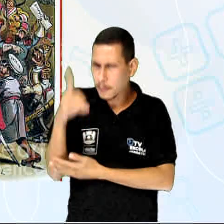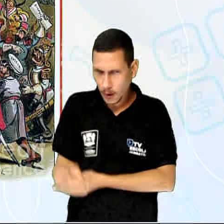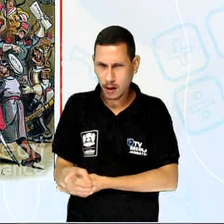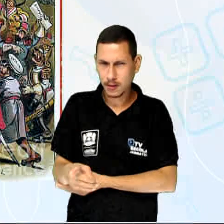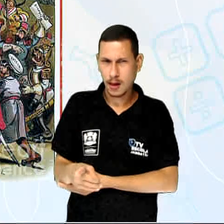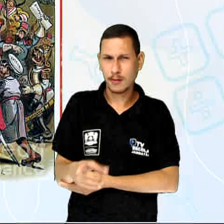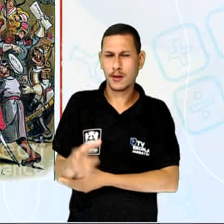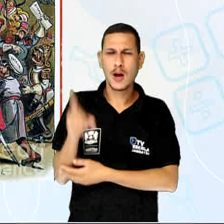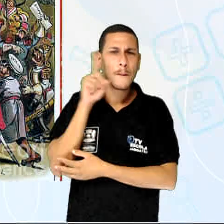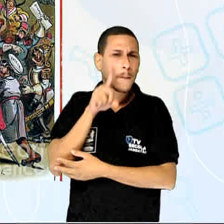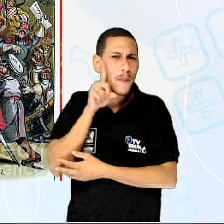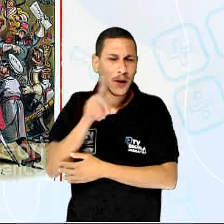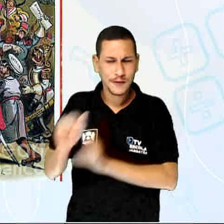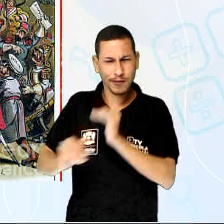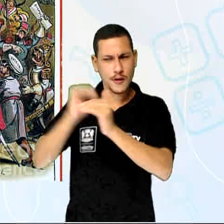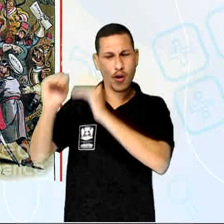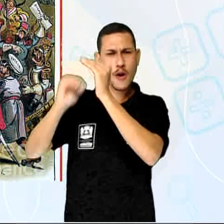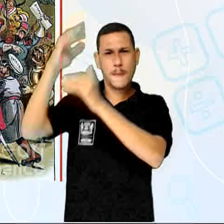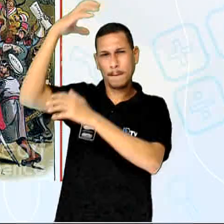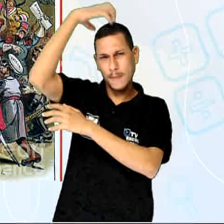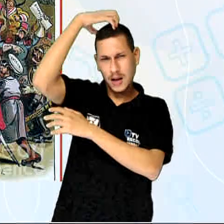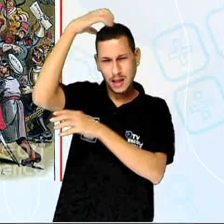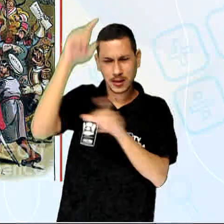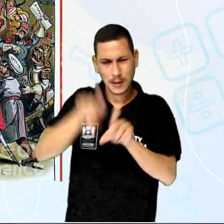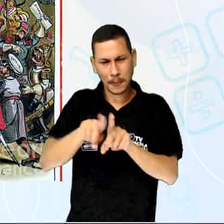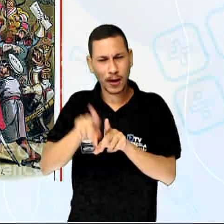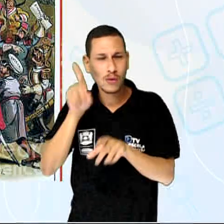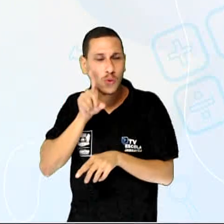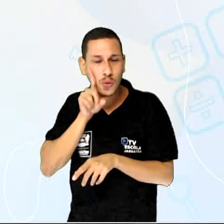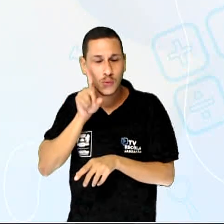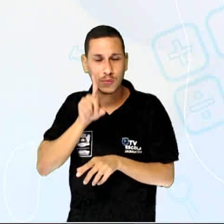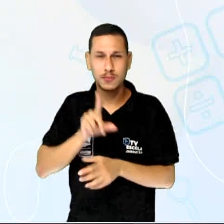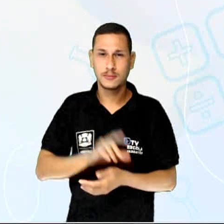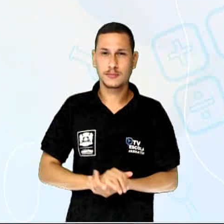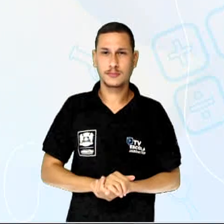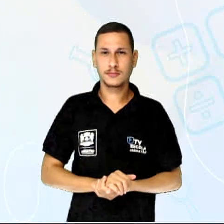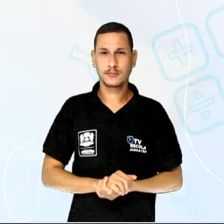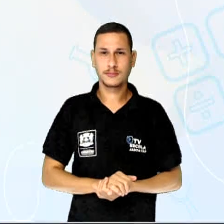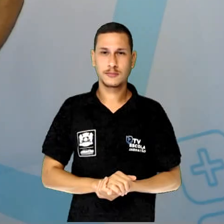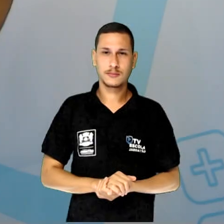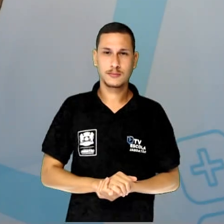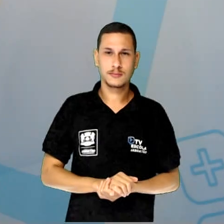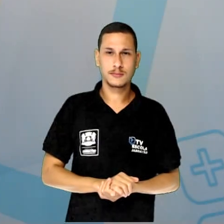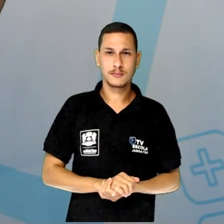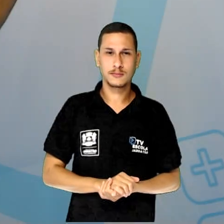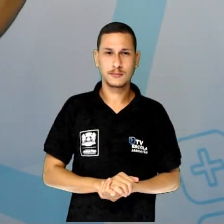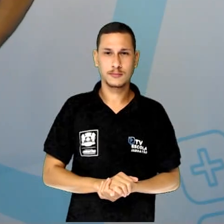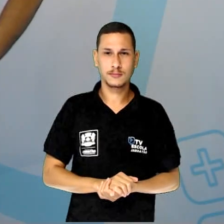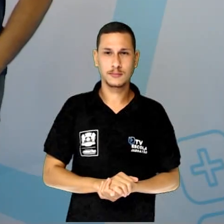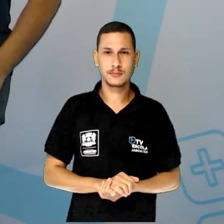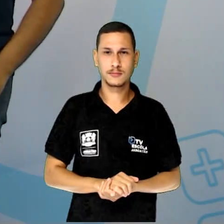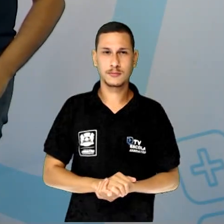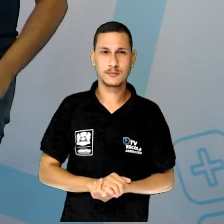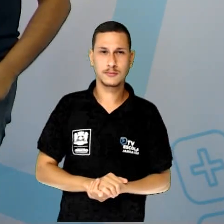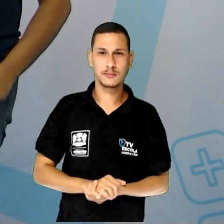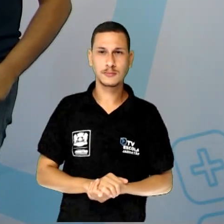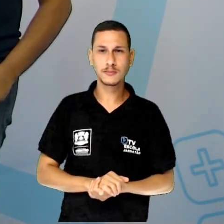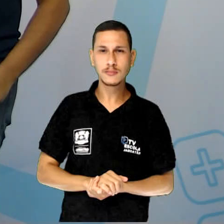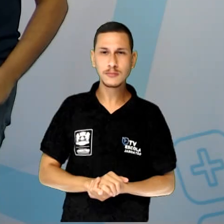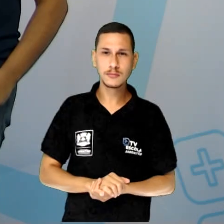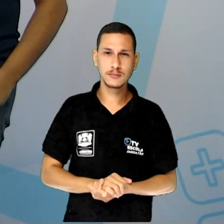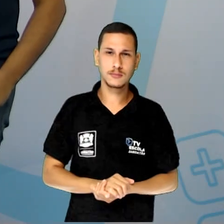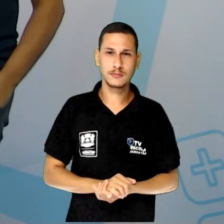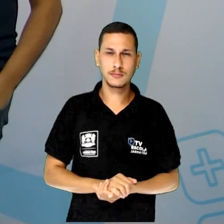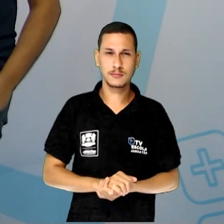esse avanço imperialista dos Estados Unidos. Nesse segundo slide aqui, você vai ter